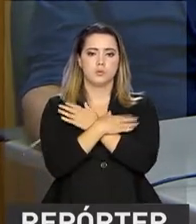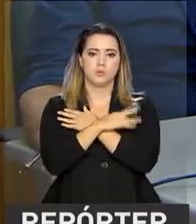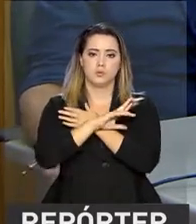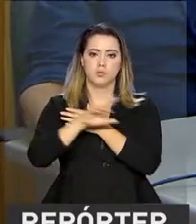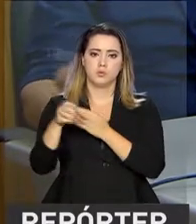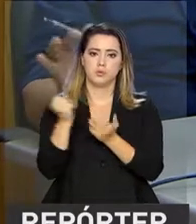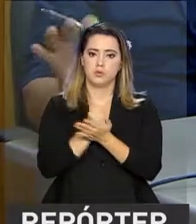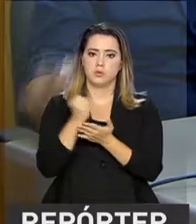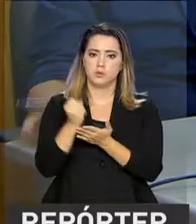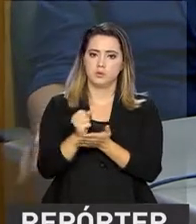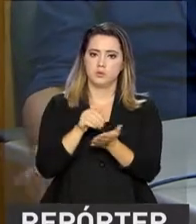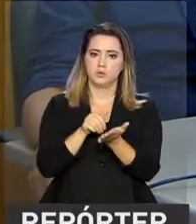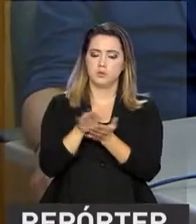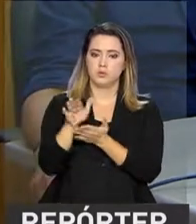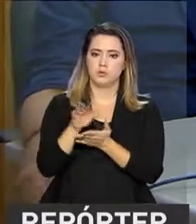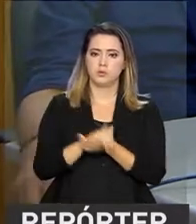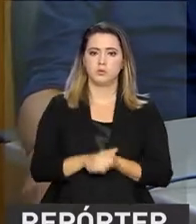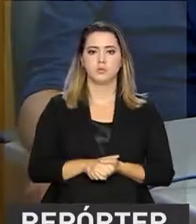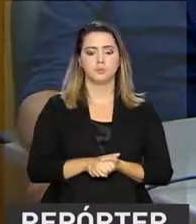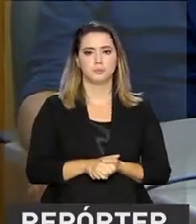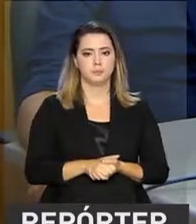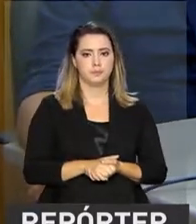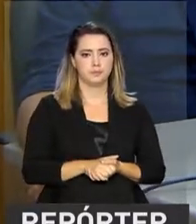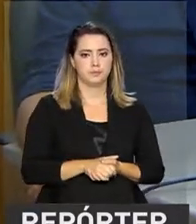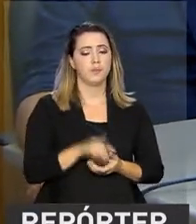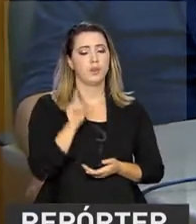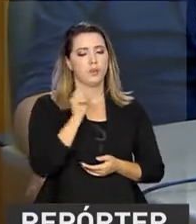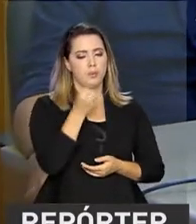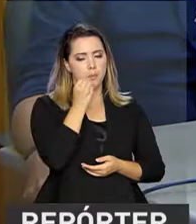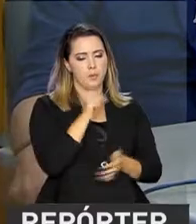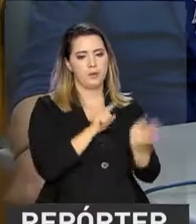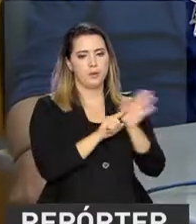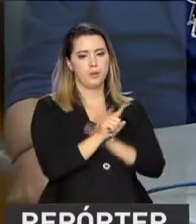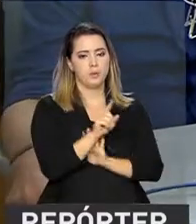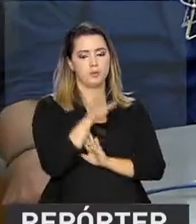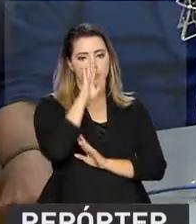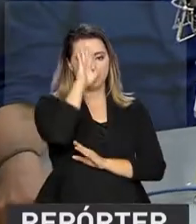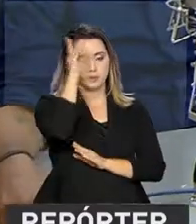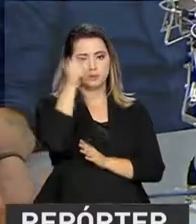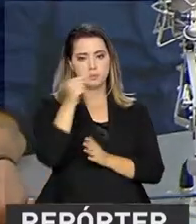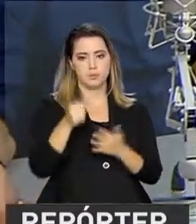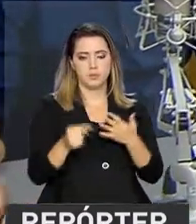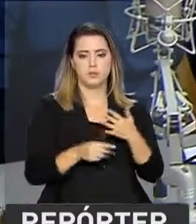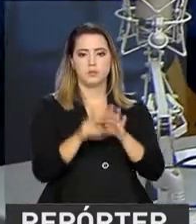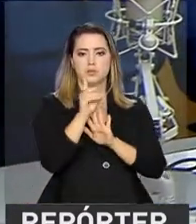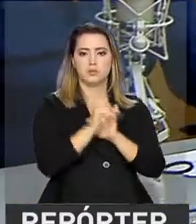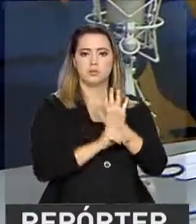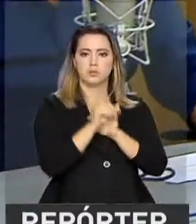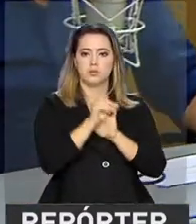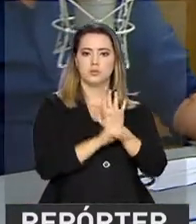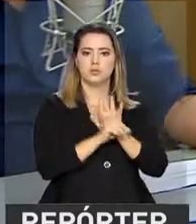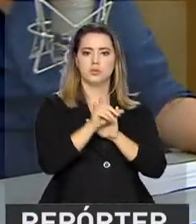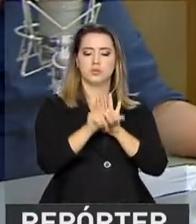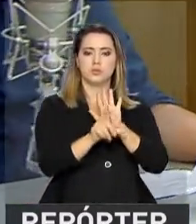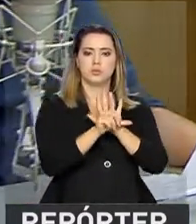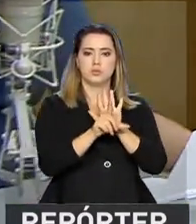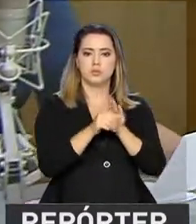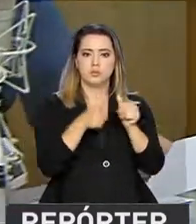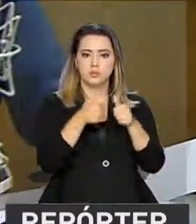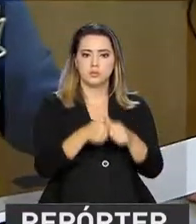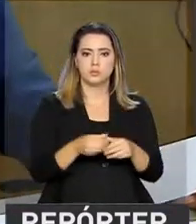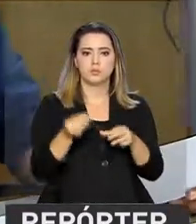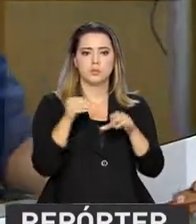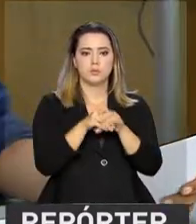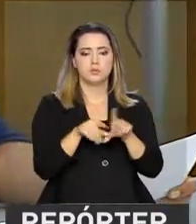rescisão de contrato, e por rescisão de contrato. Essa é uma boa pergunta, Nazi. Os principais direitos da legislação trabalhista brasileira estão previstos na